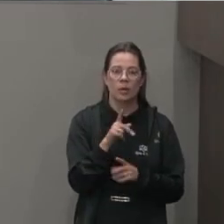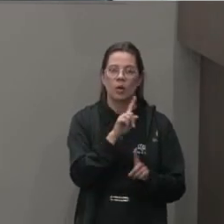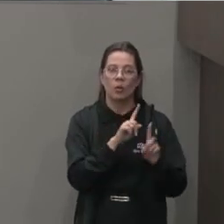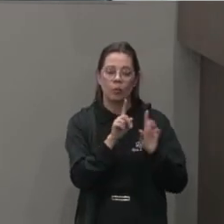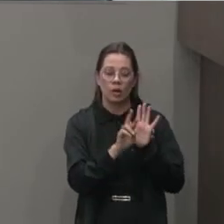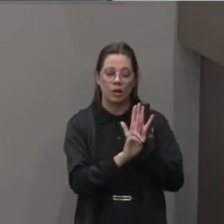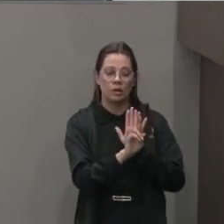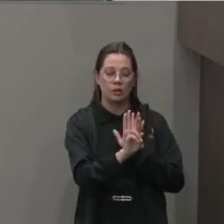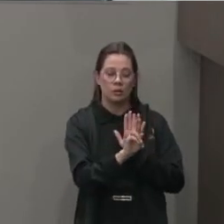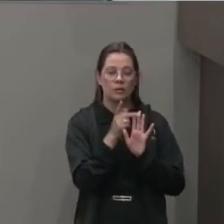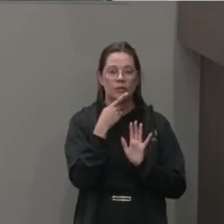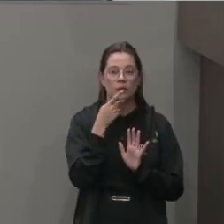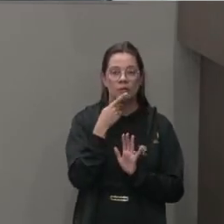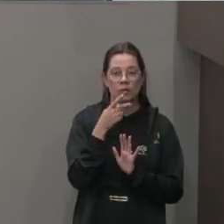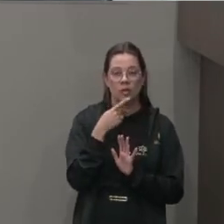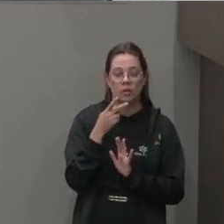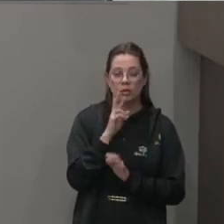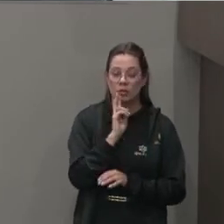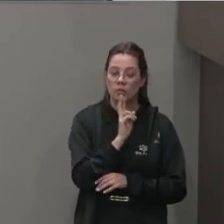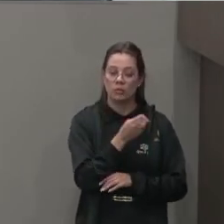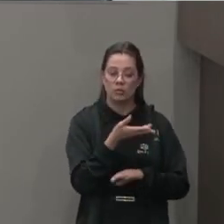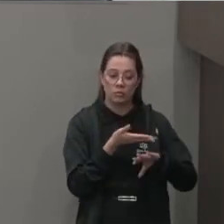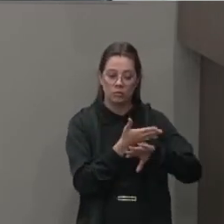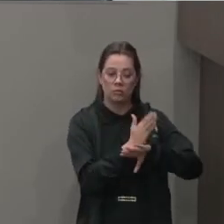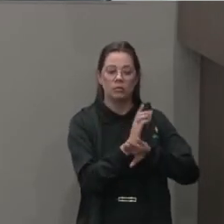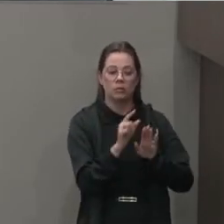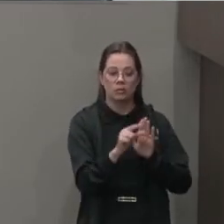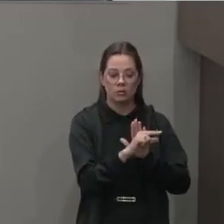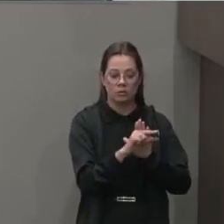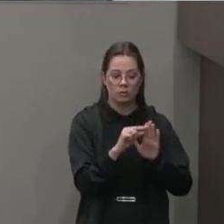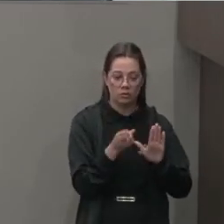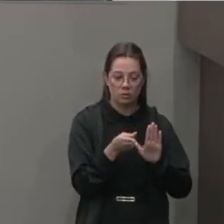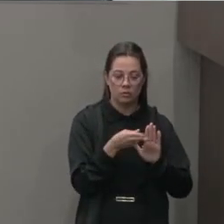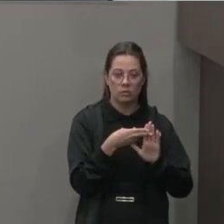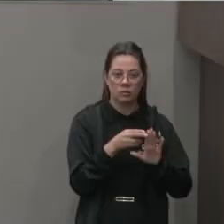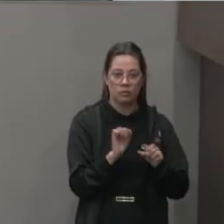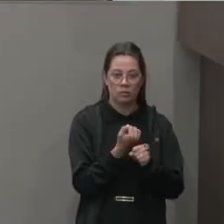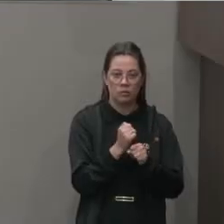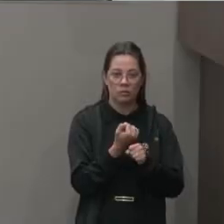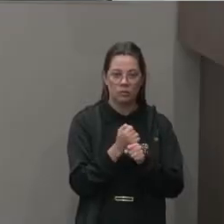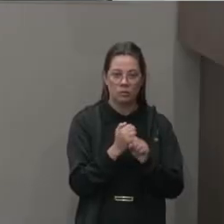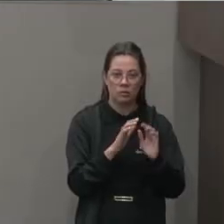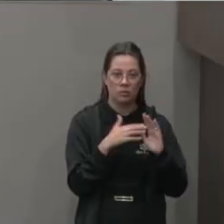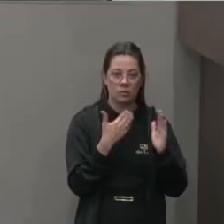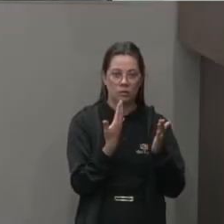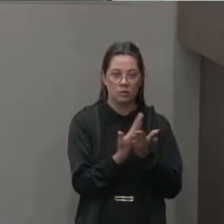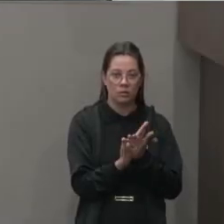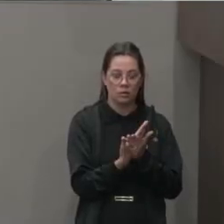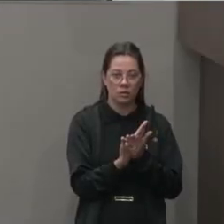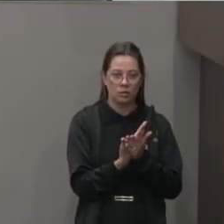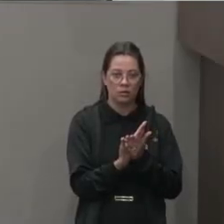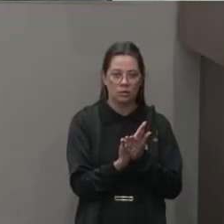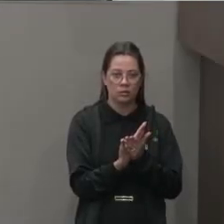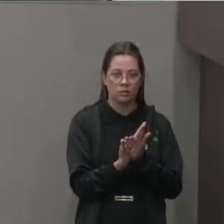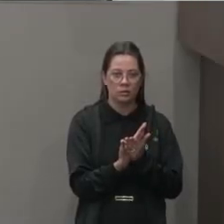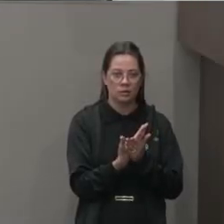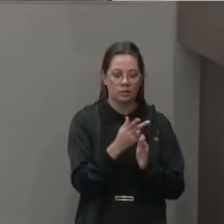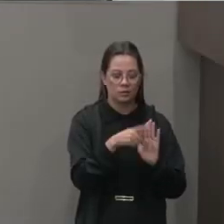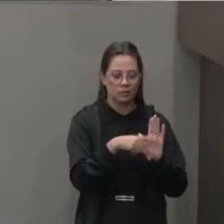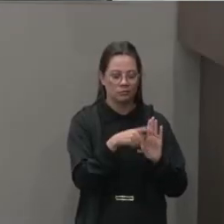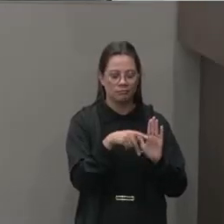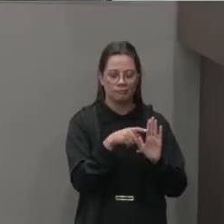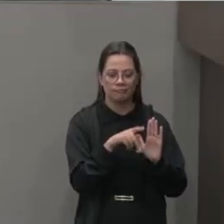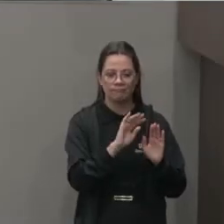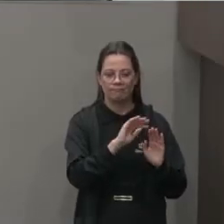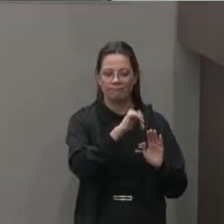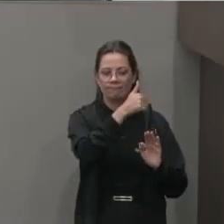do empresário, ele foi muito claro, ele disse, aprovando essa emenda com a construção de uma escola nova, vai inviabilizar o projeto.